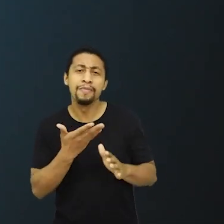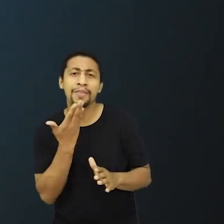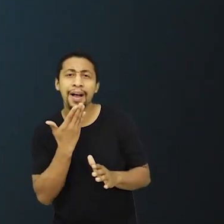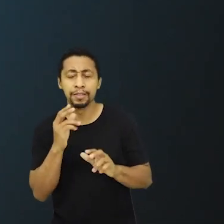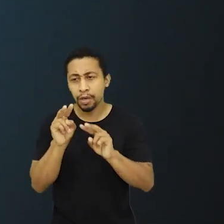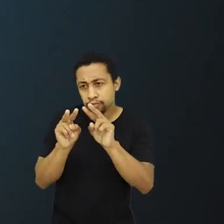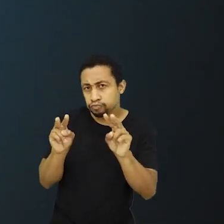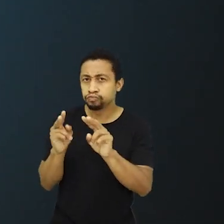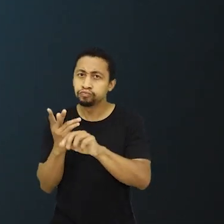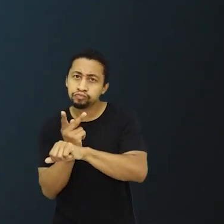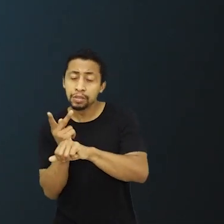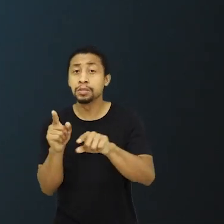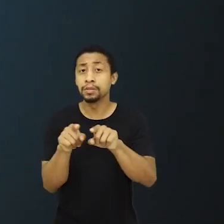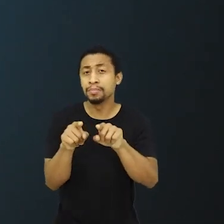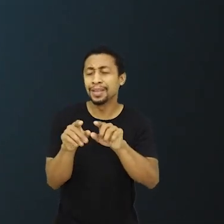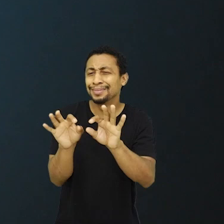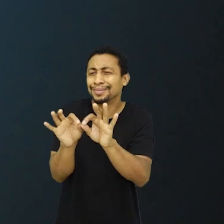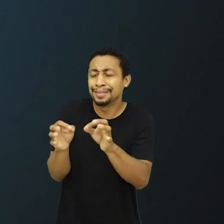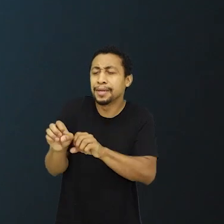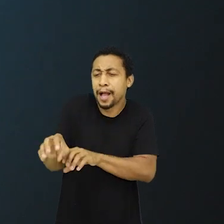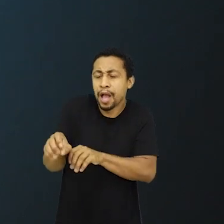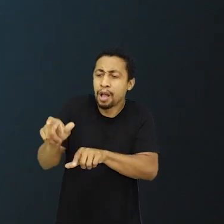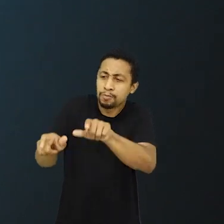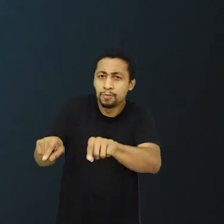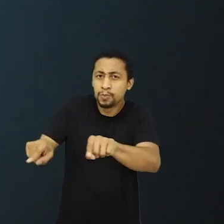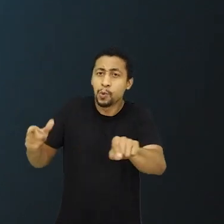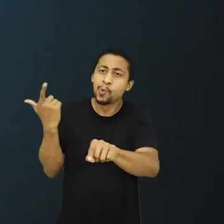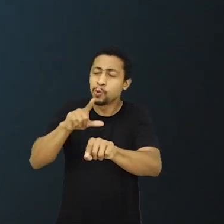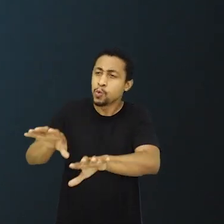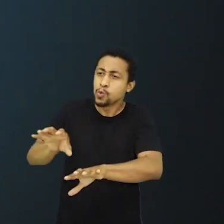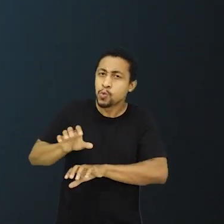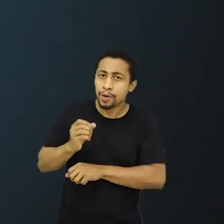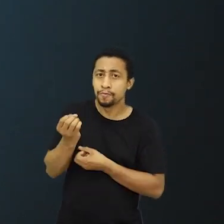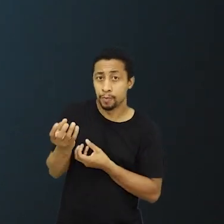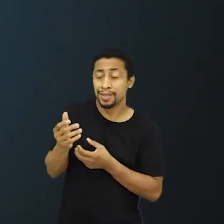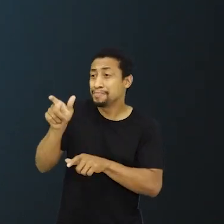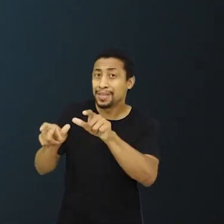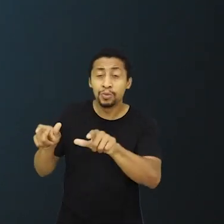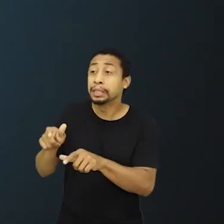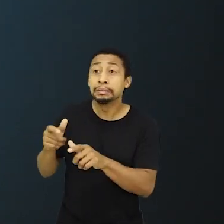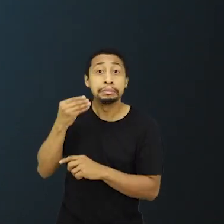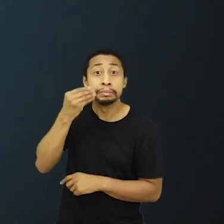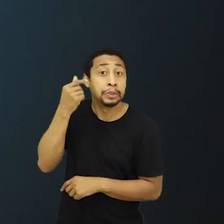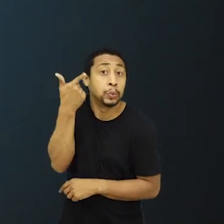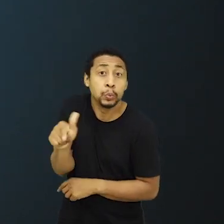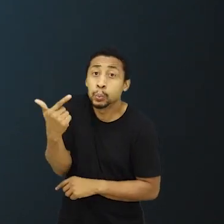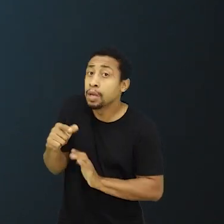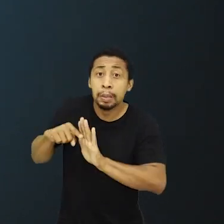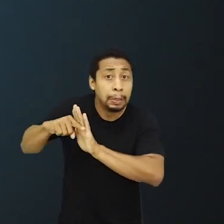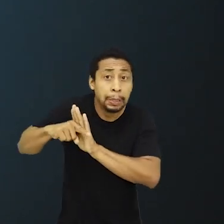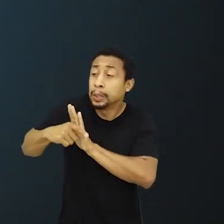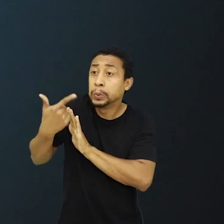e uma navegabilidade que minimamente fosse educativa também, para a pessoa que não é habituada a pesquisar bases de